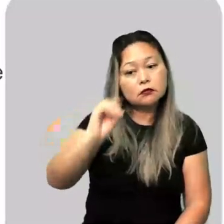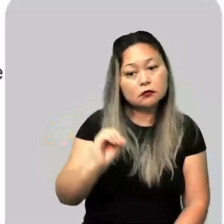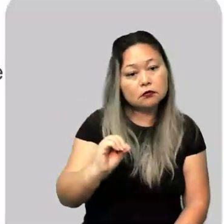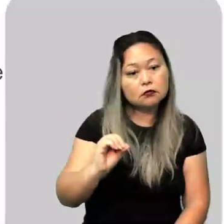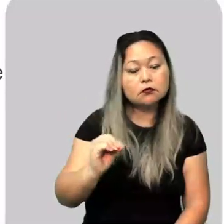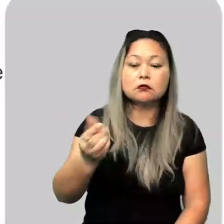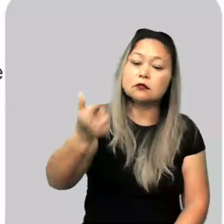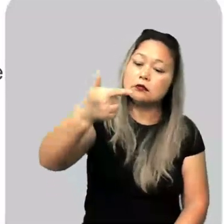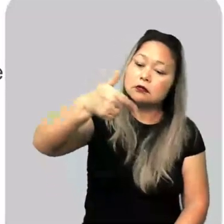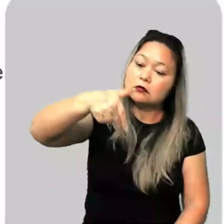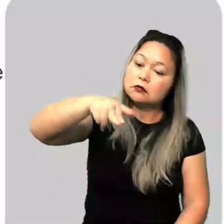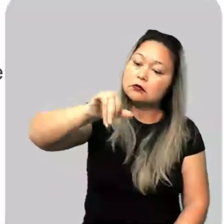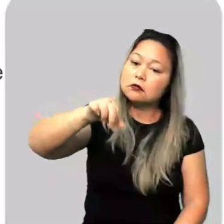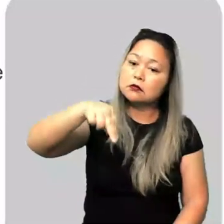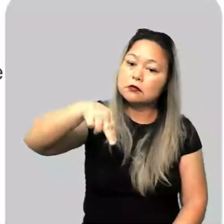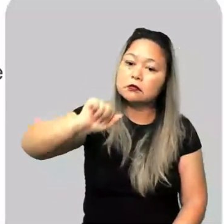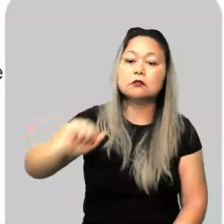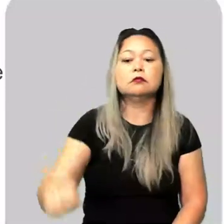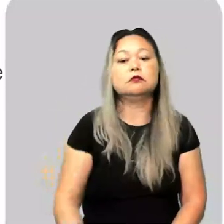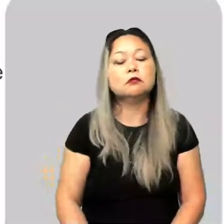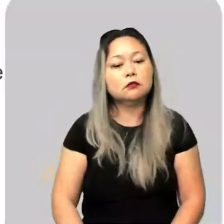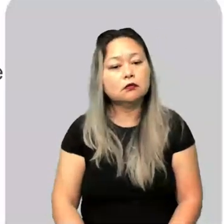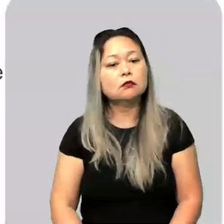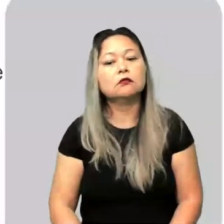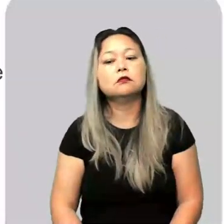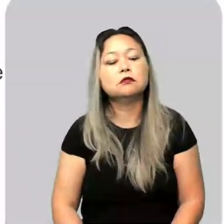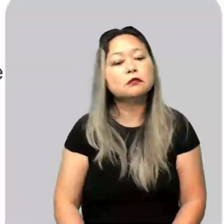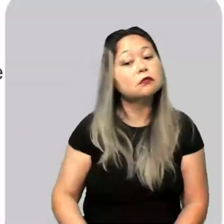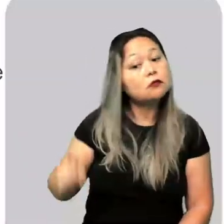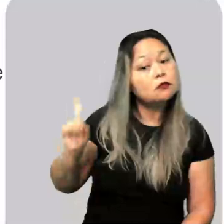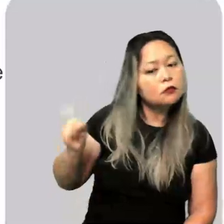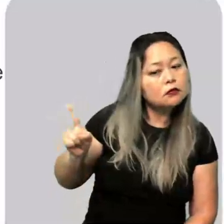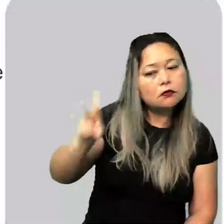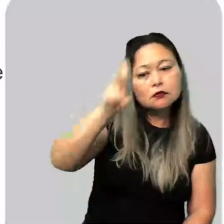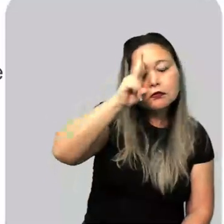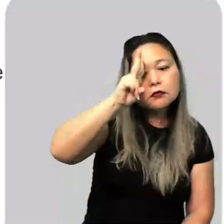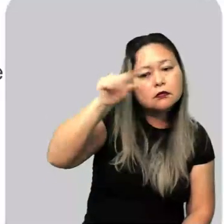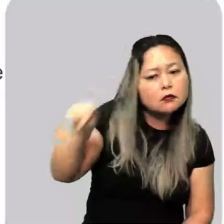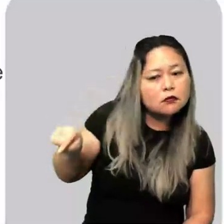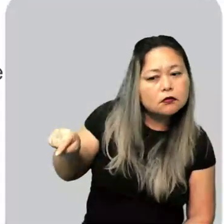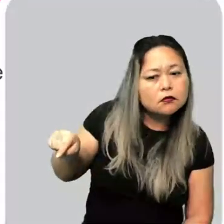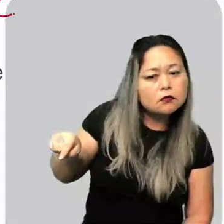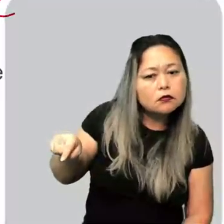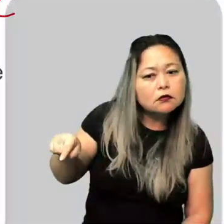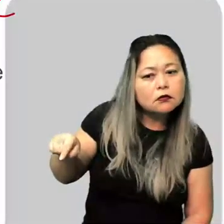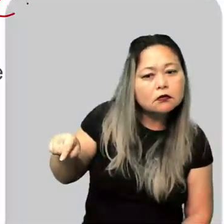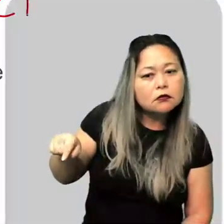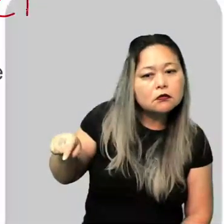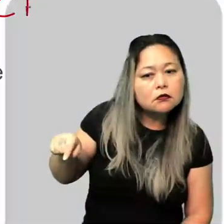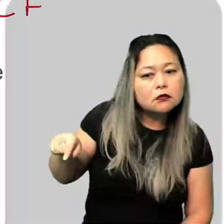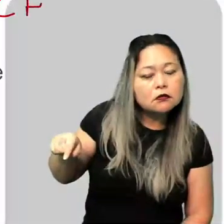o amido e a quitina. Lembra quando a gente falou aqui, ó, dessa